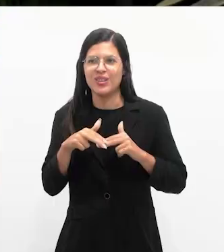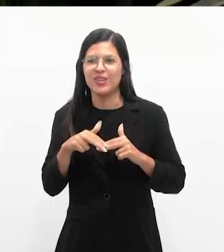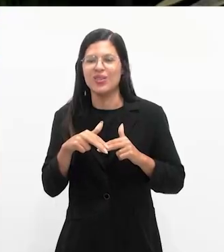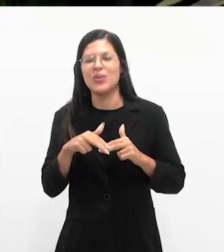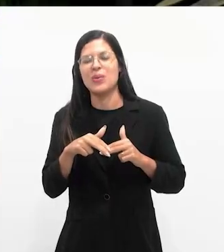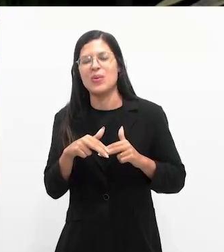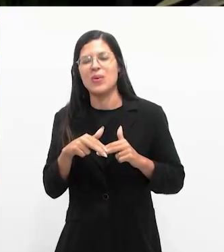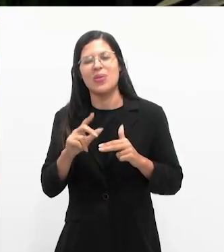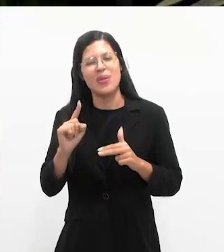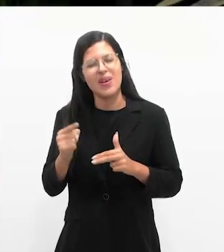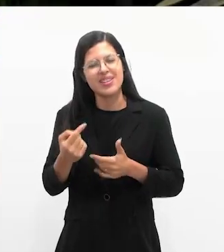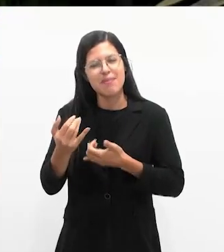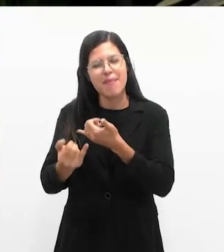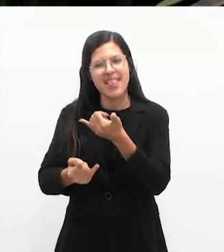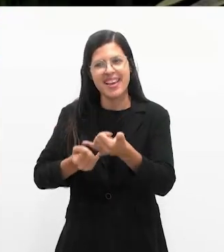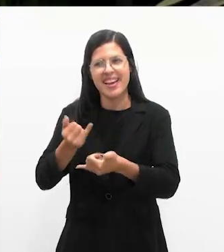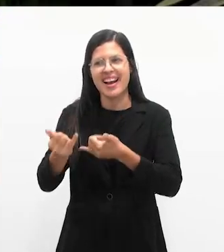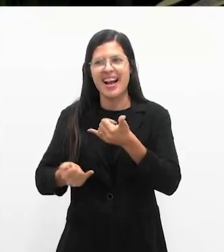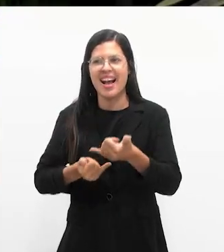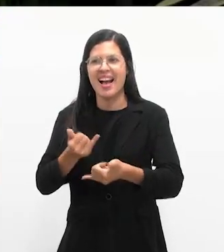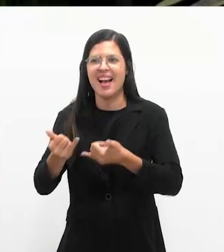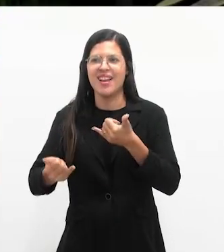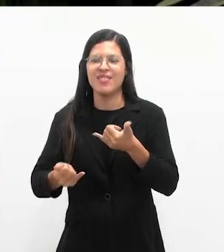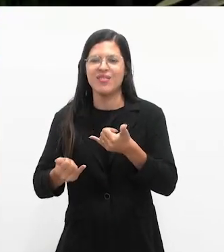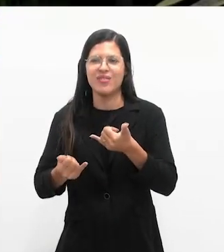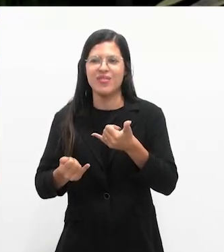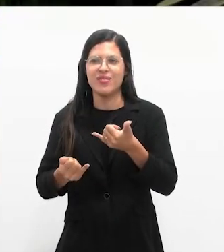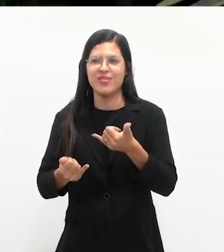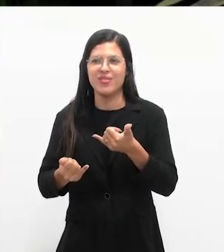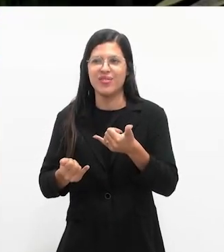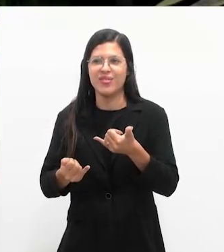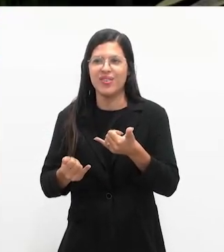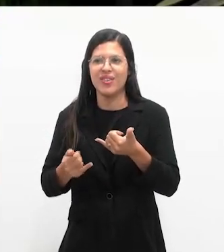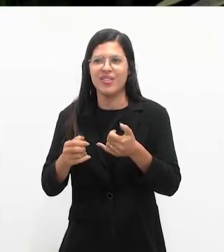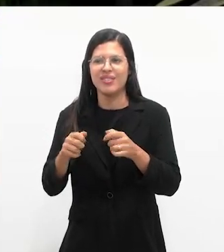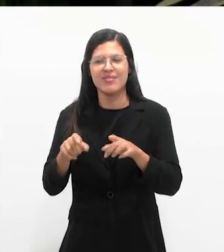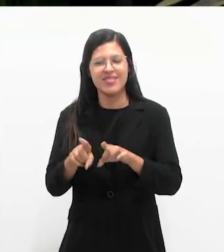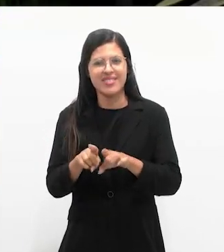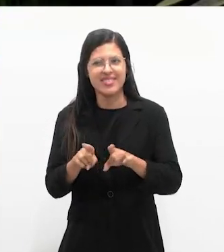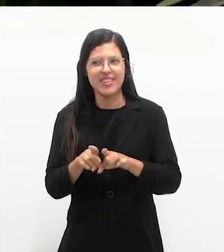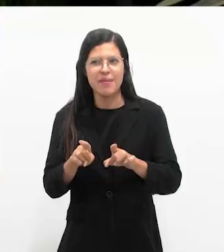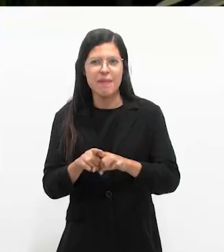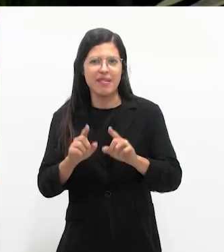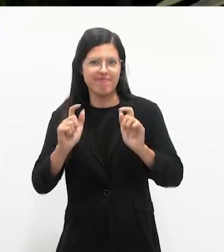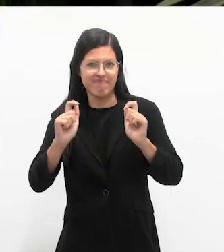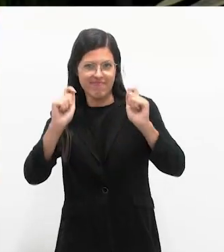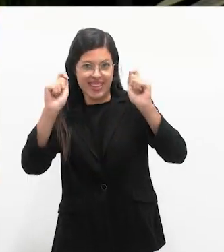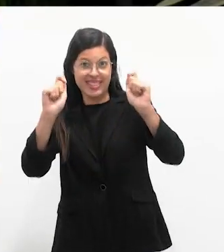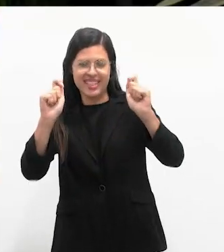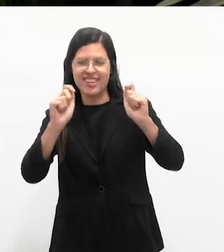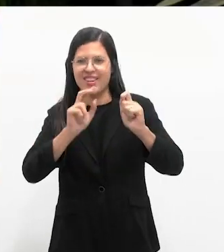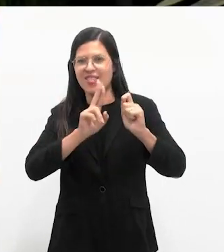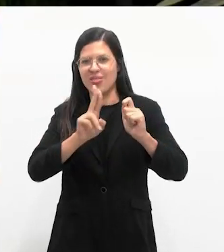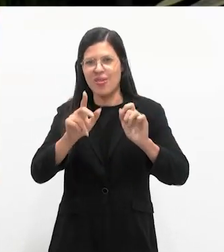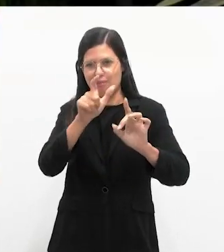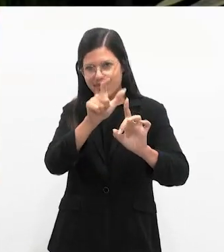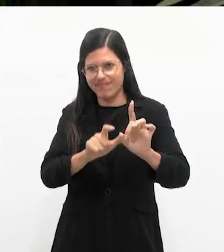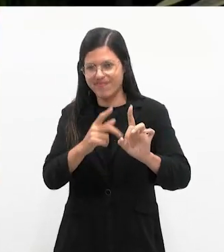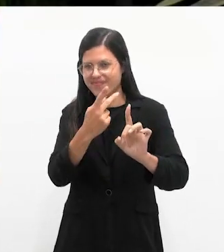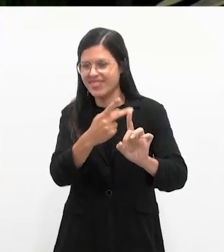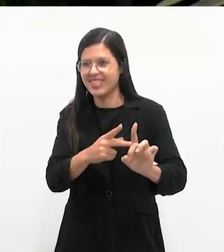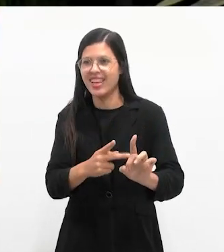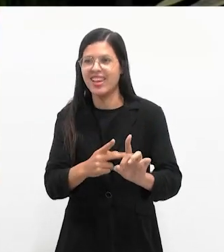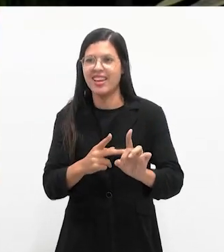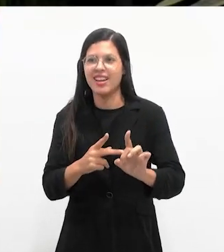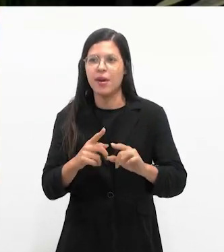filial, nós brincávamos, né? Íamos para a internet um pouco levantar as bandeiras em nome dele. Mas se dizia